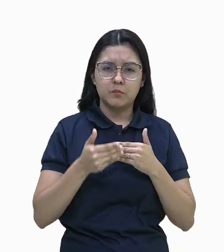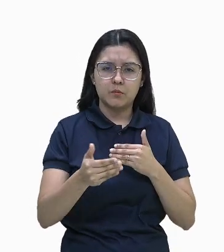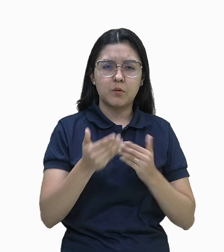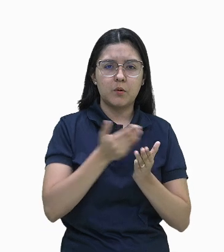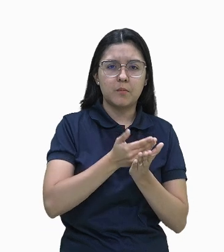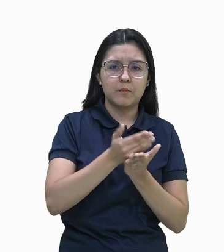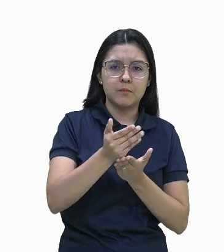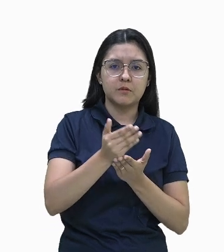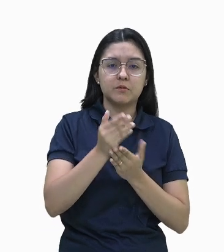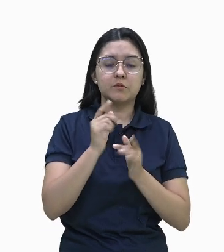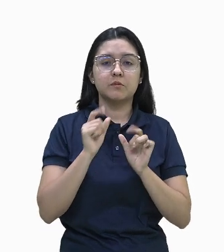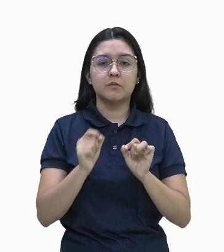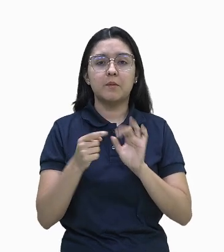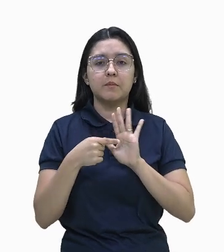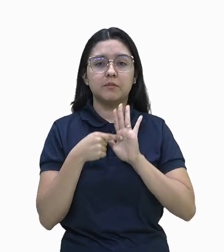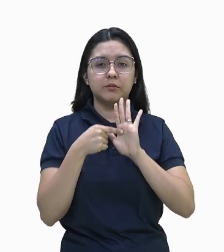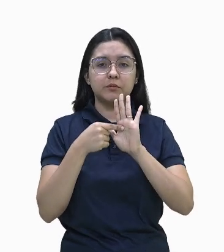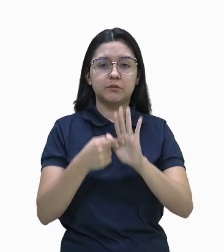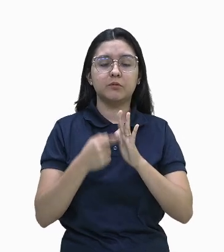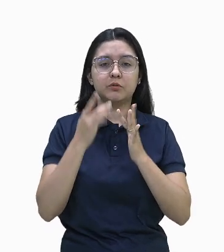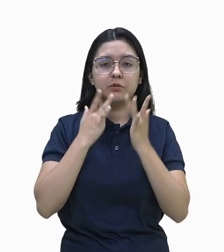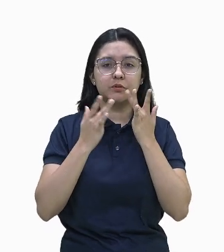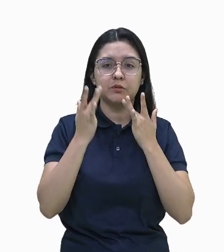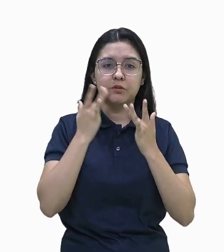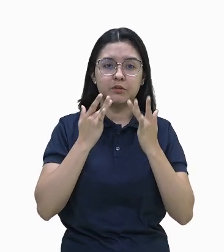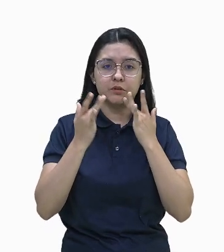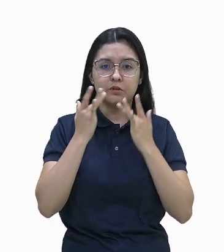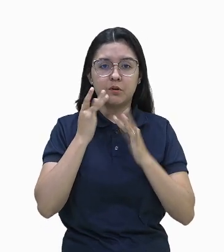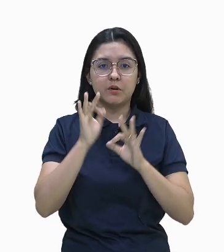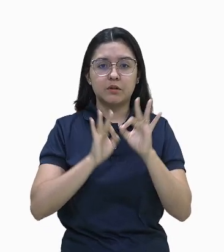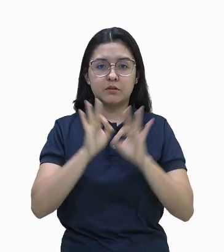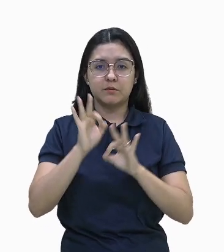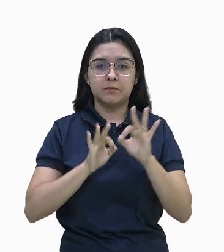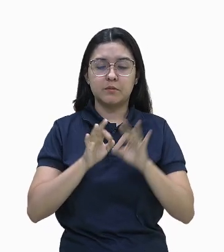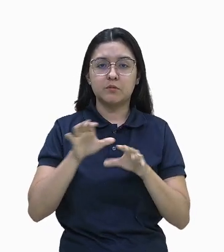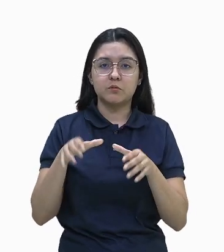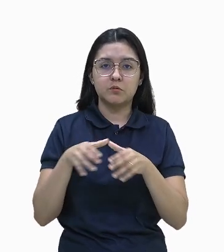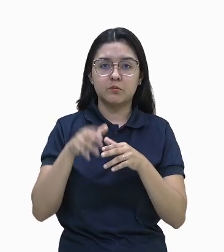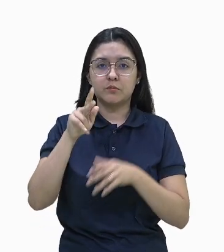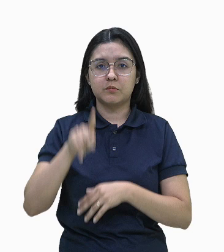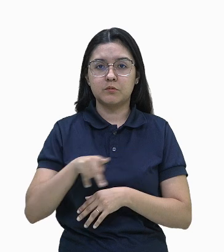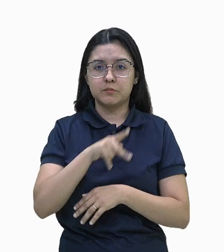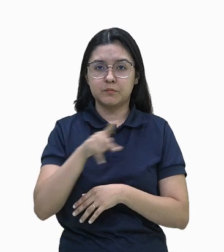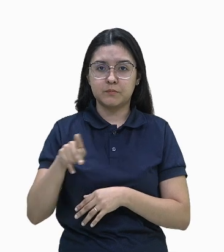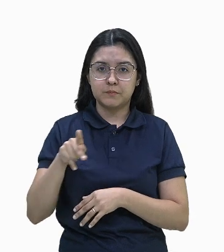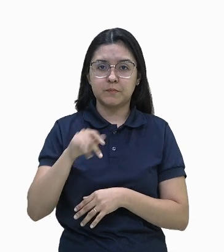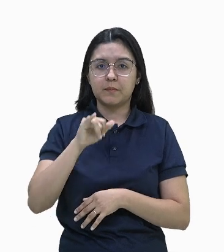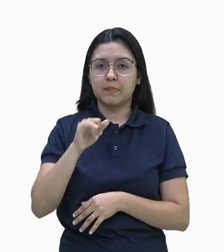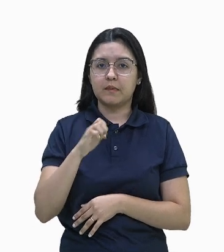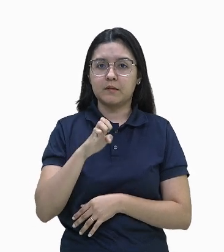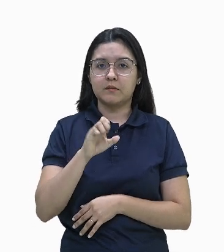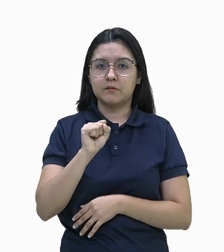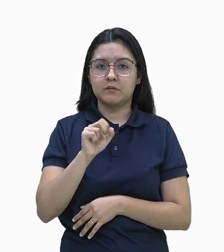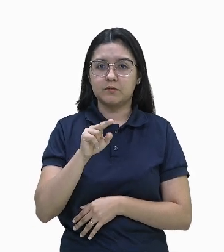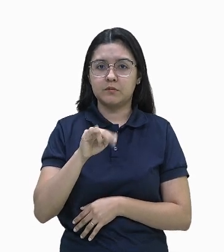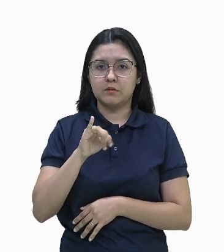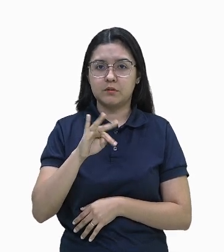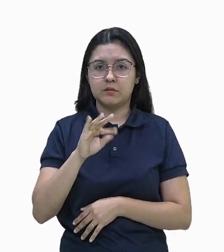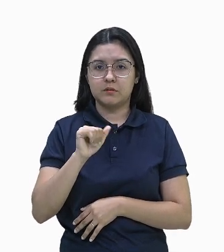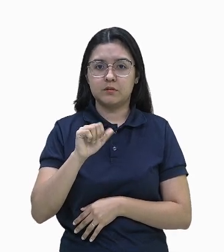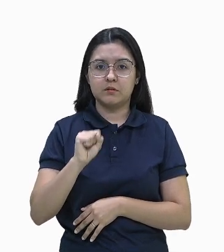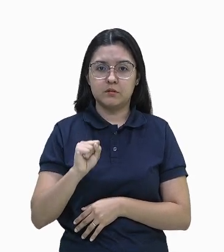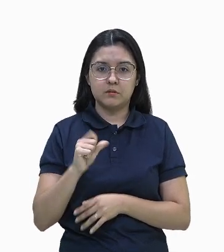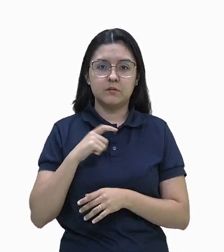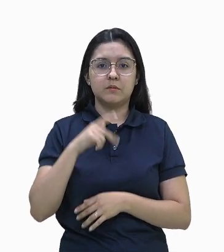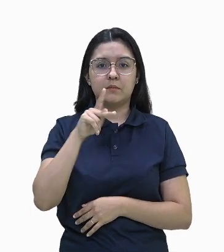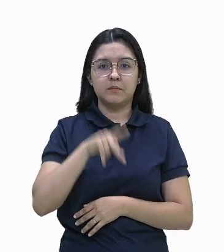com as exibições teatrais organizadas pelos padres jesuítas. O padre José de